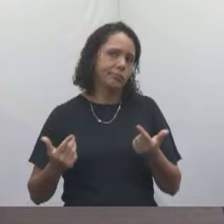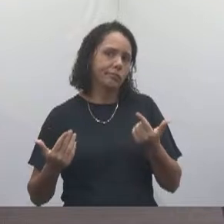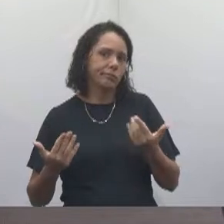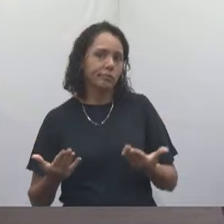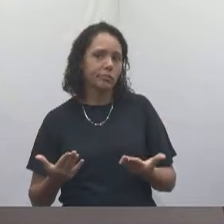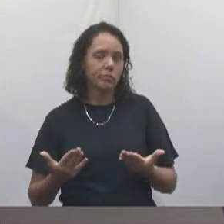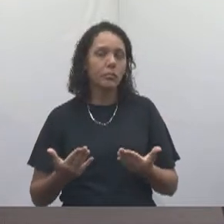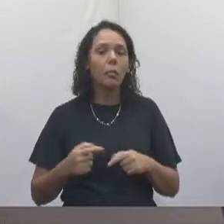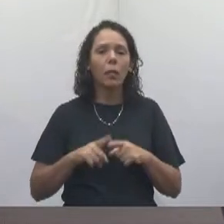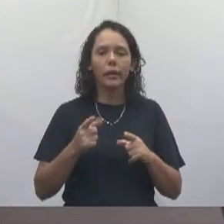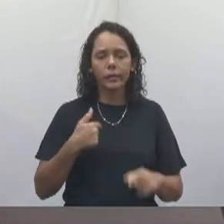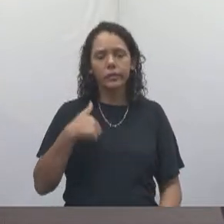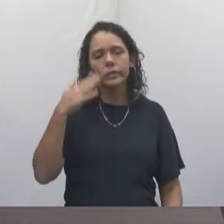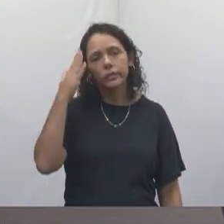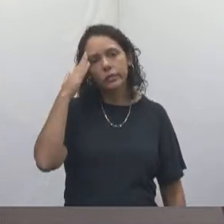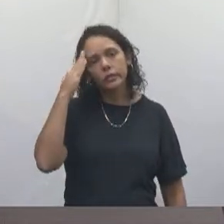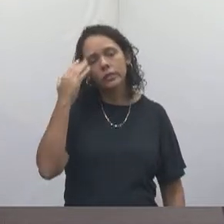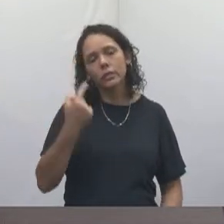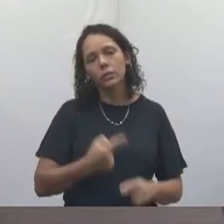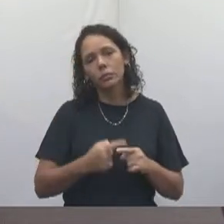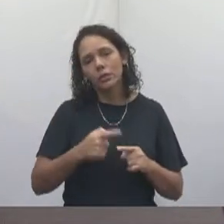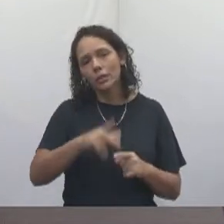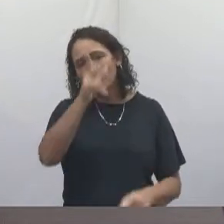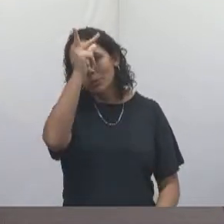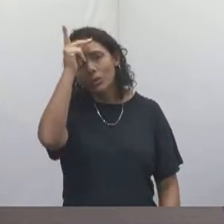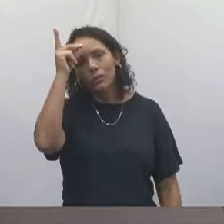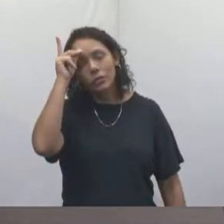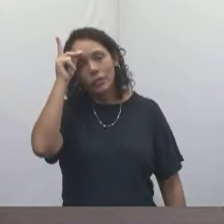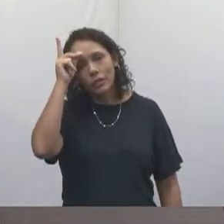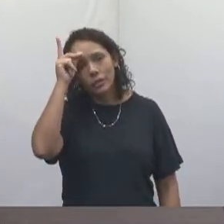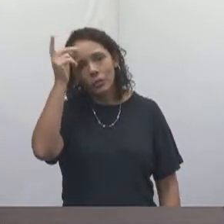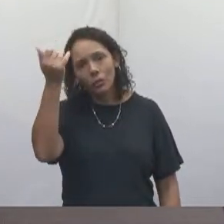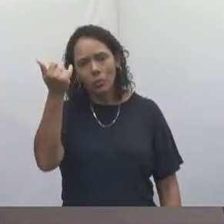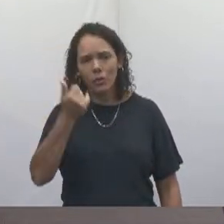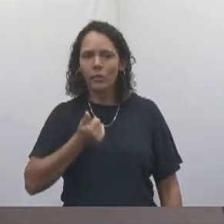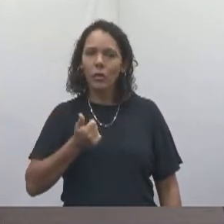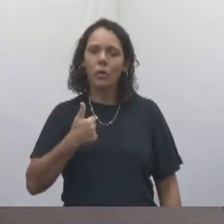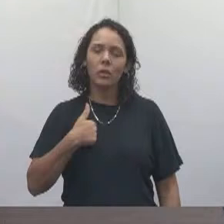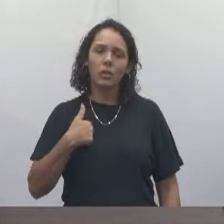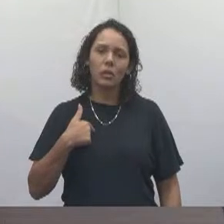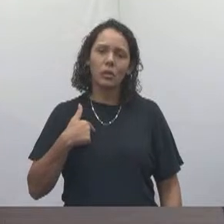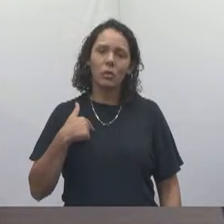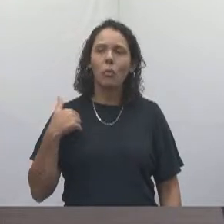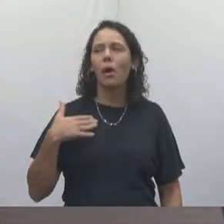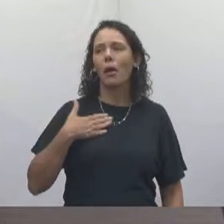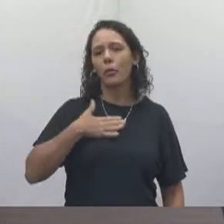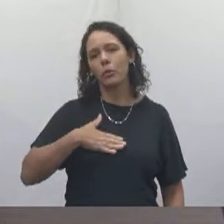é, porque o prefeito diz que eu sou aparecido, que eu gosto de aparecer, né?